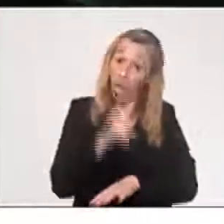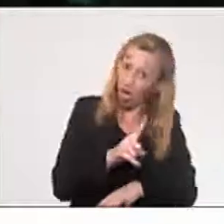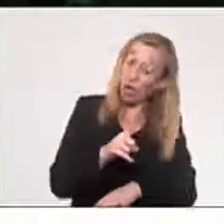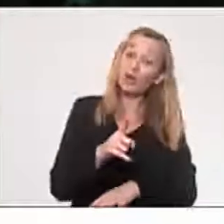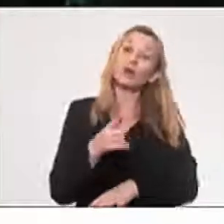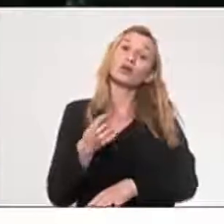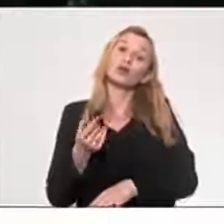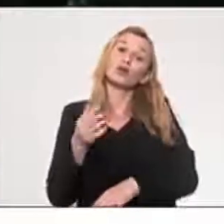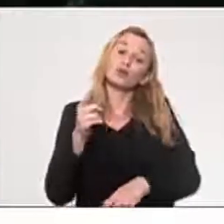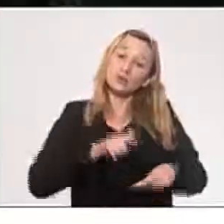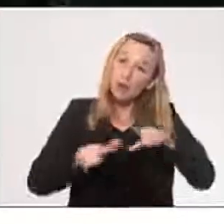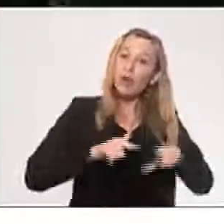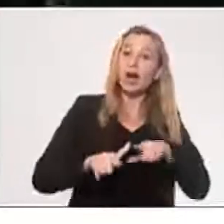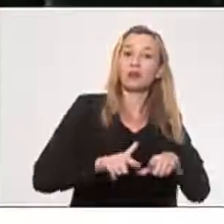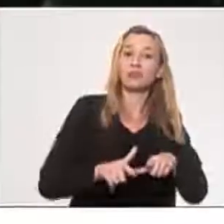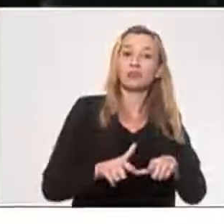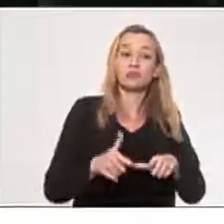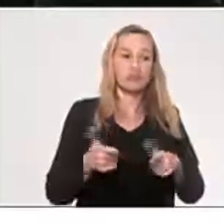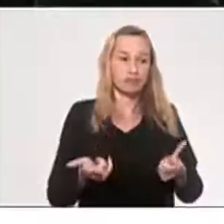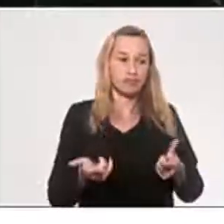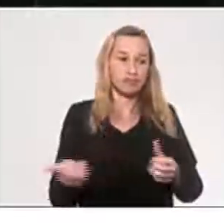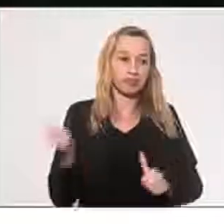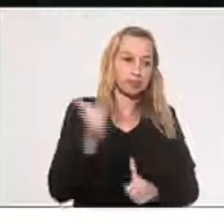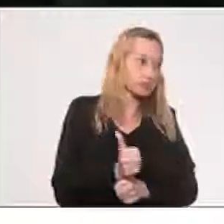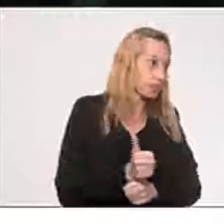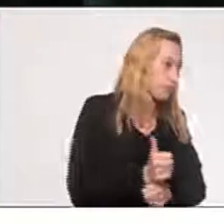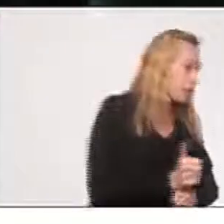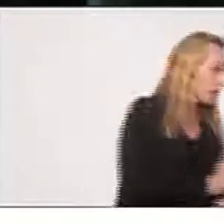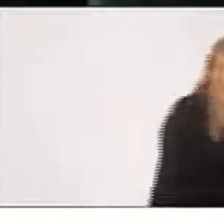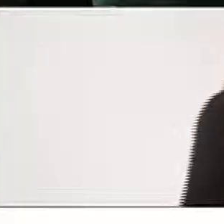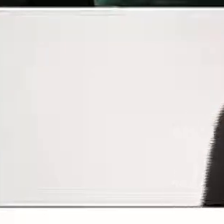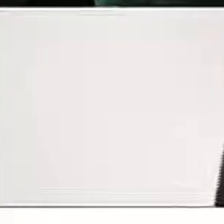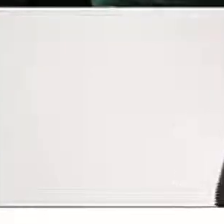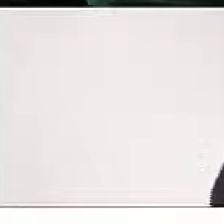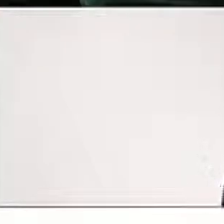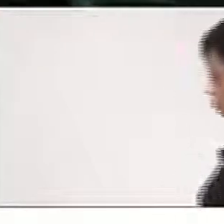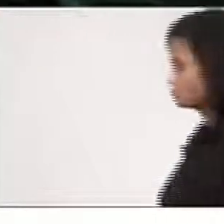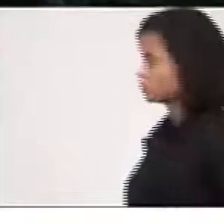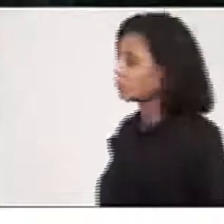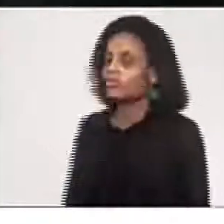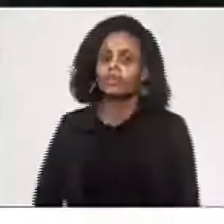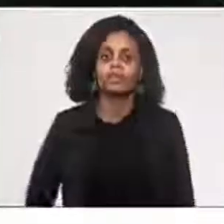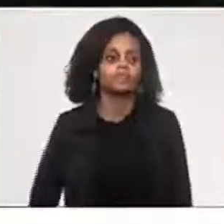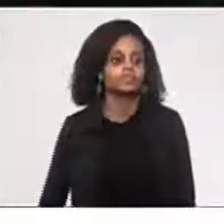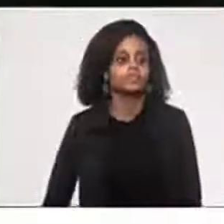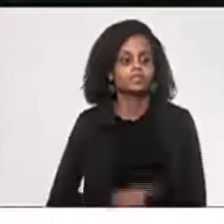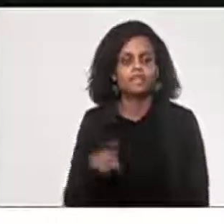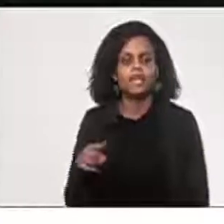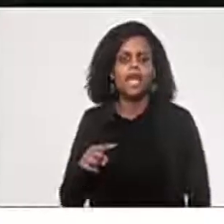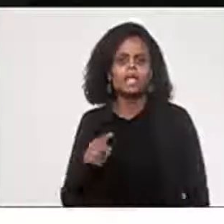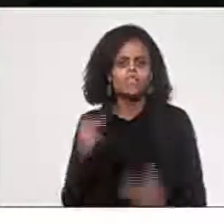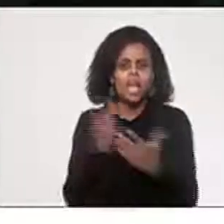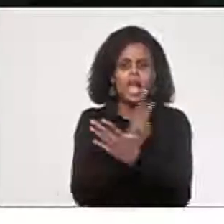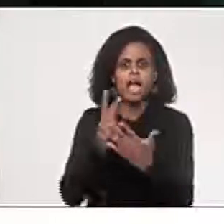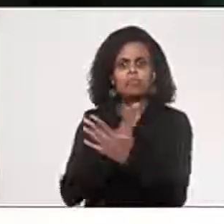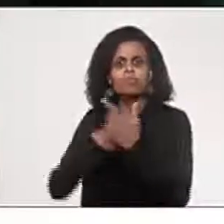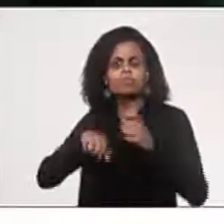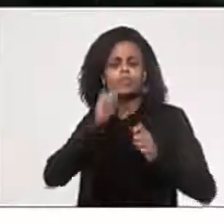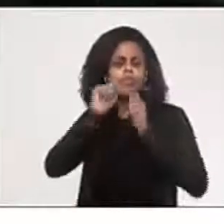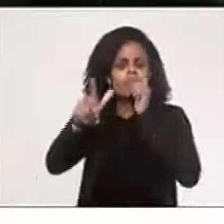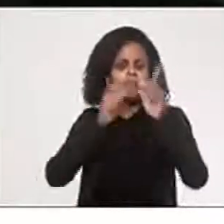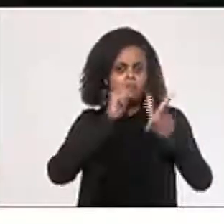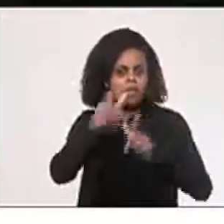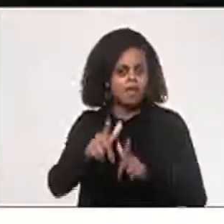é a geração de renda daquela região. Se tem alguma indústria picareta, nós temos que denunciar